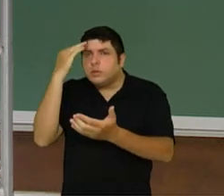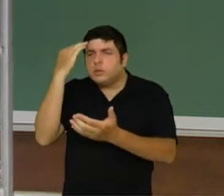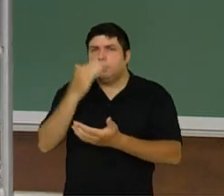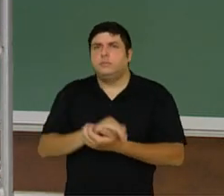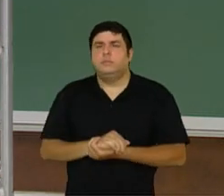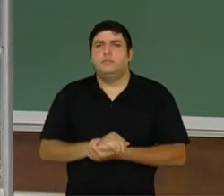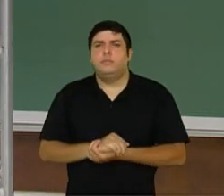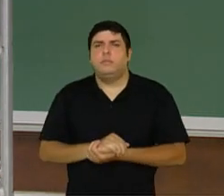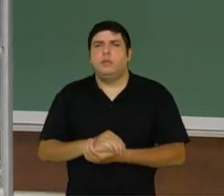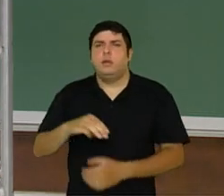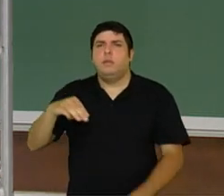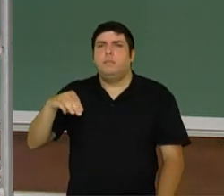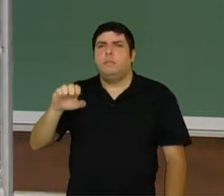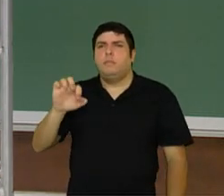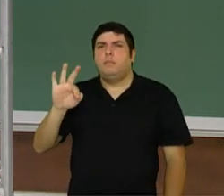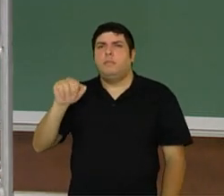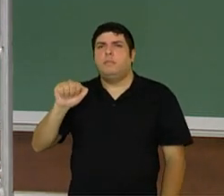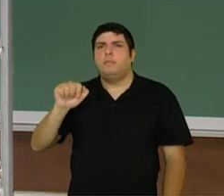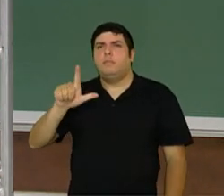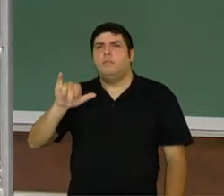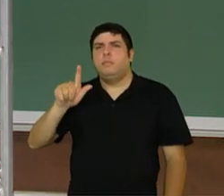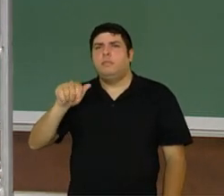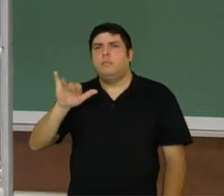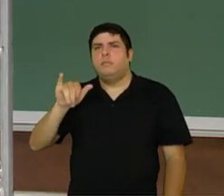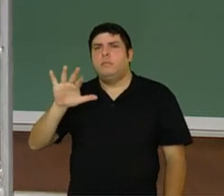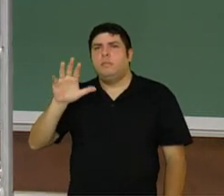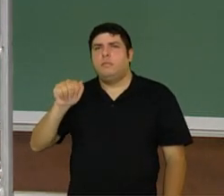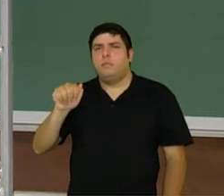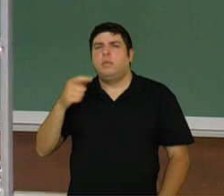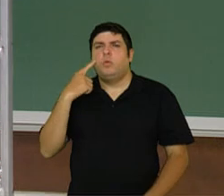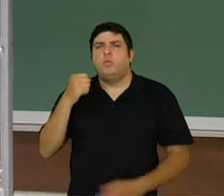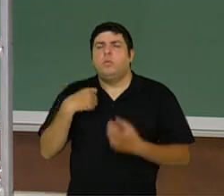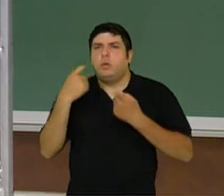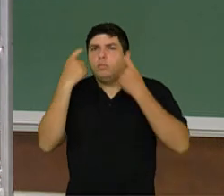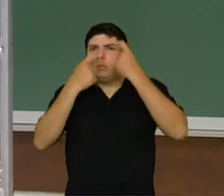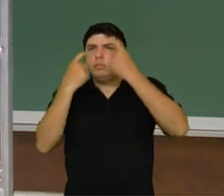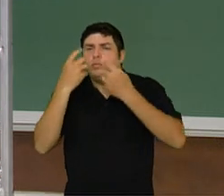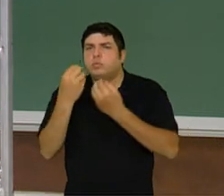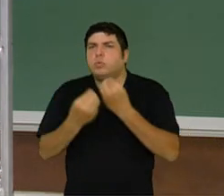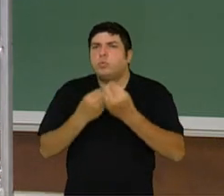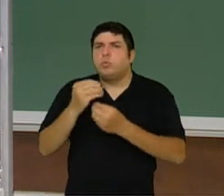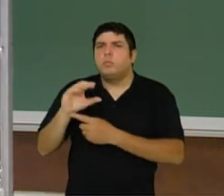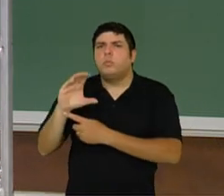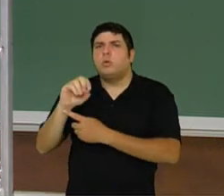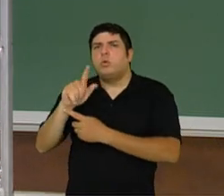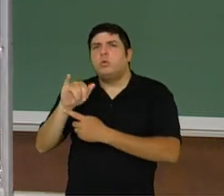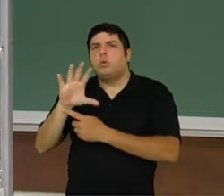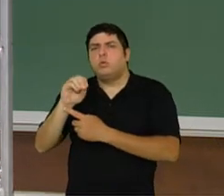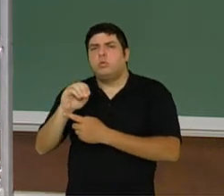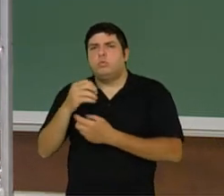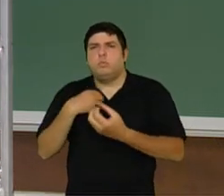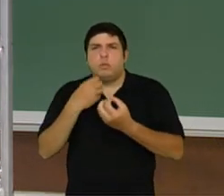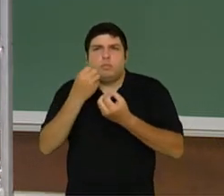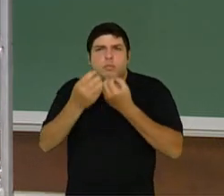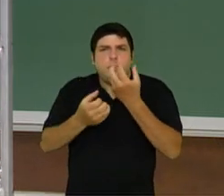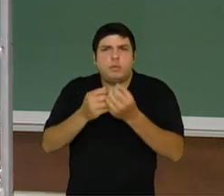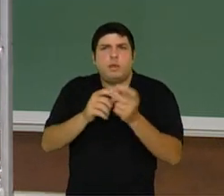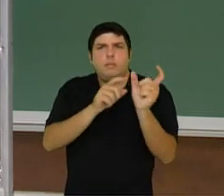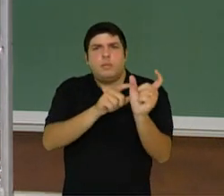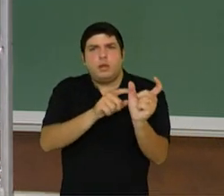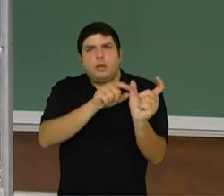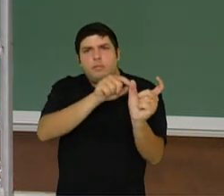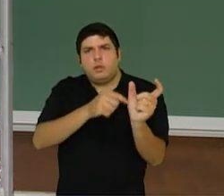função metalinguística quando você está preocupado com o código, tá? Seria você falando, explicando a própria